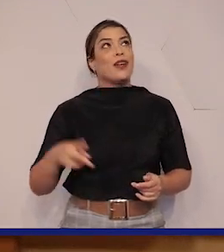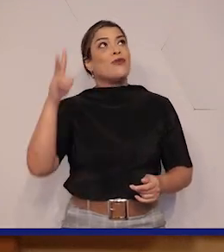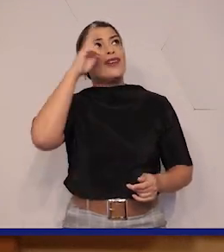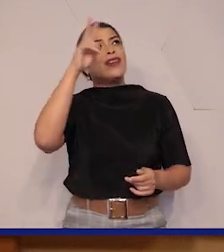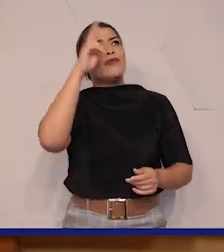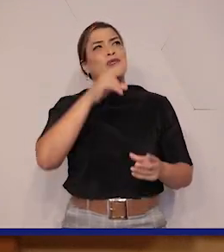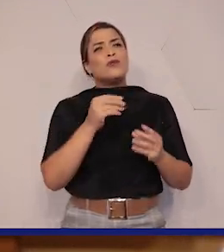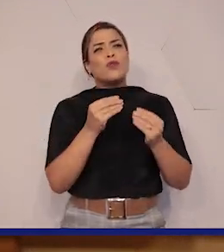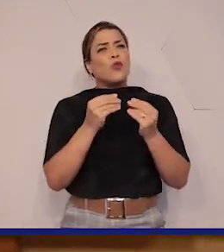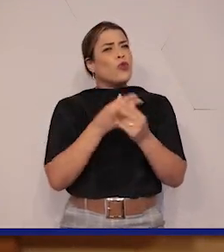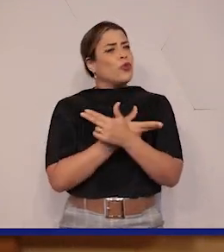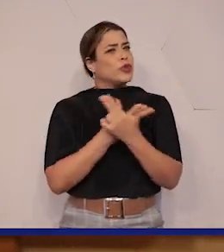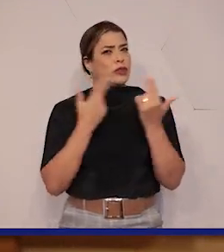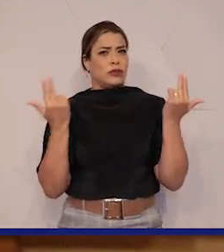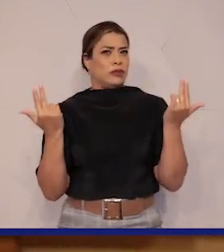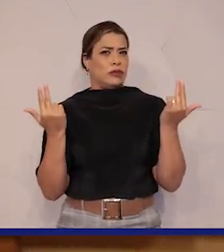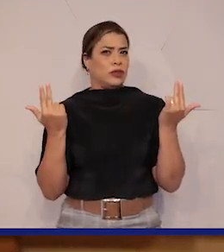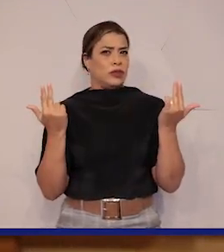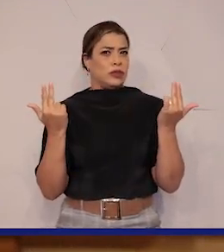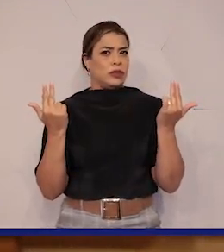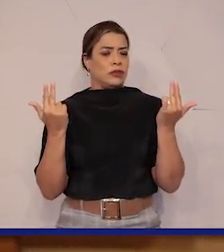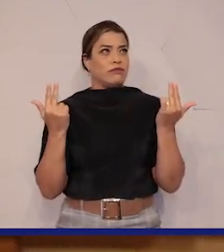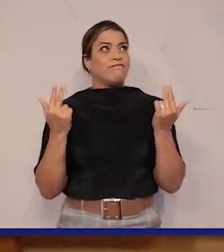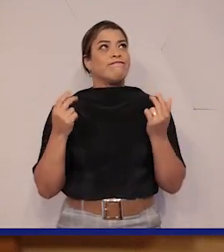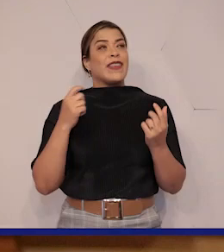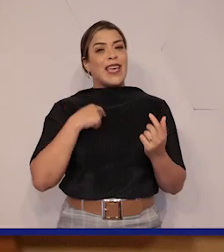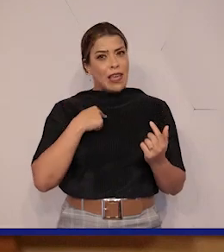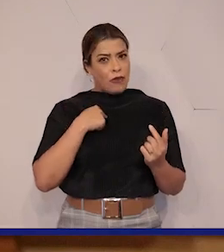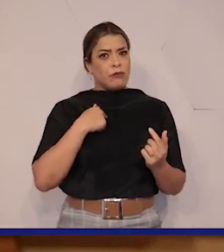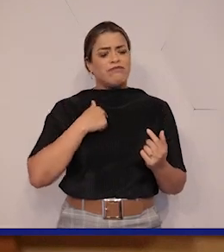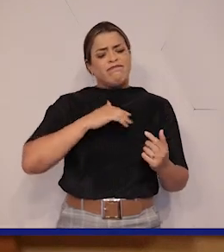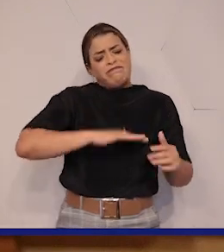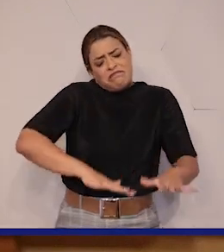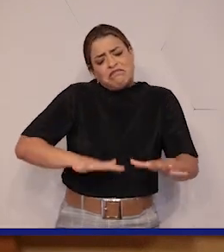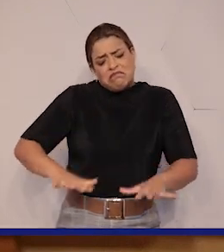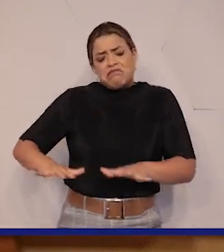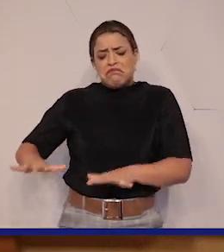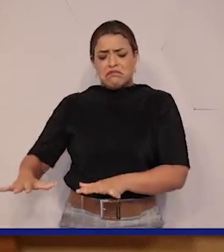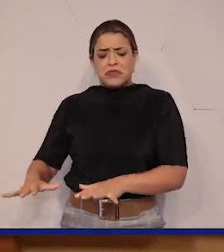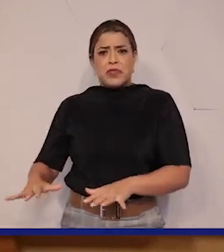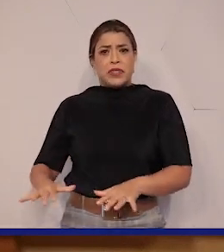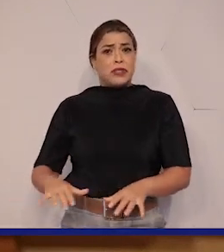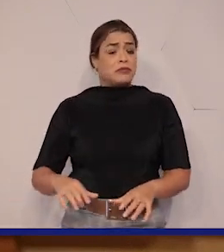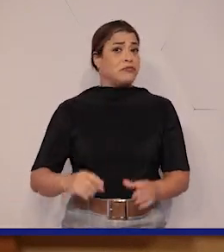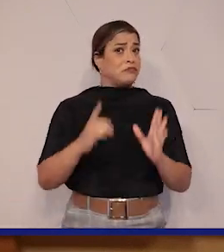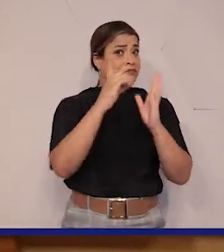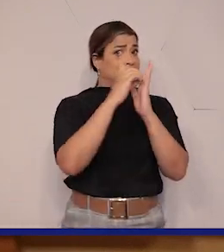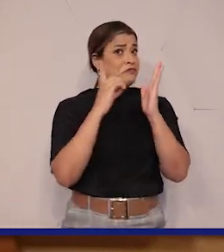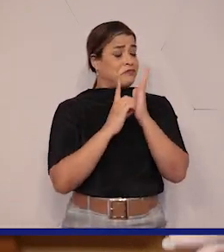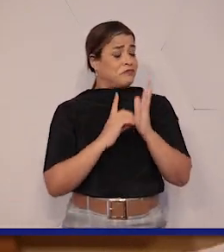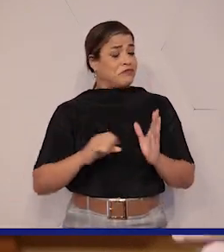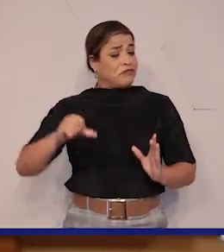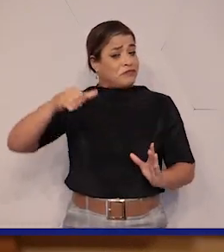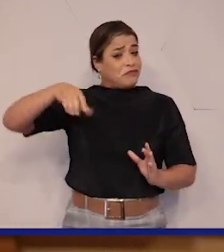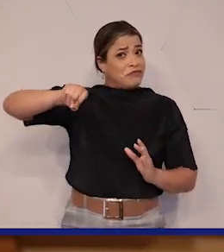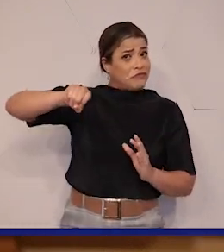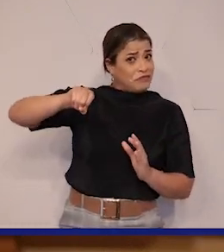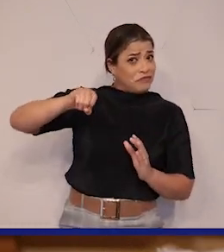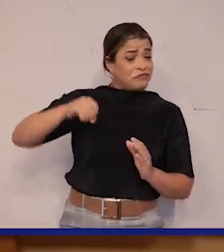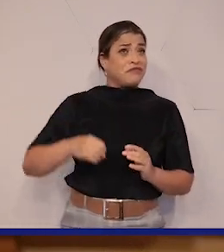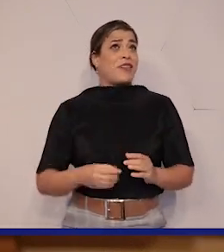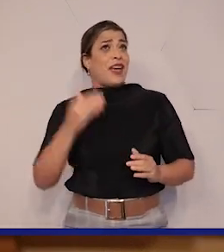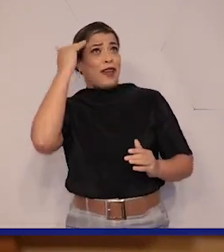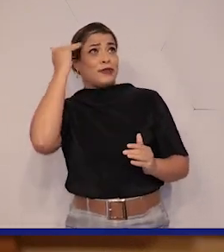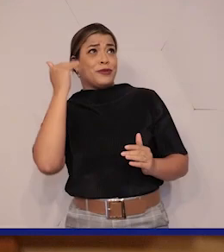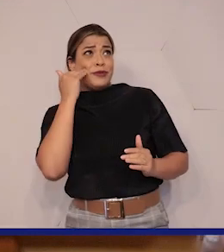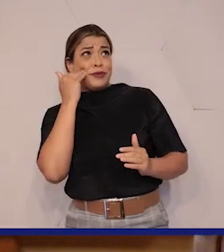acabo lembrando de muitas coisas. Por exemplo, eu fui criança na década de 90,